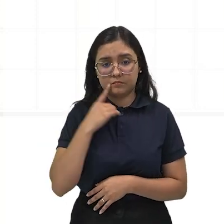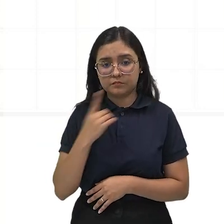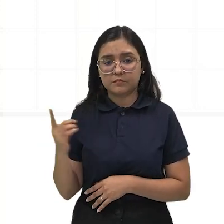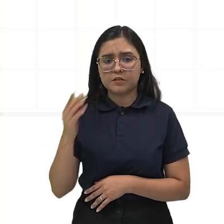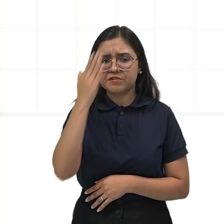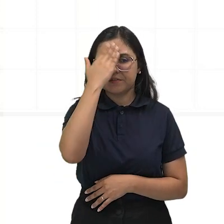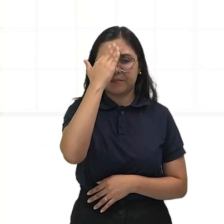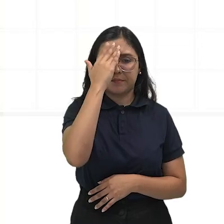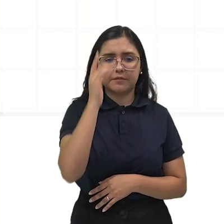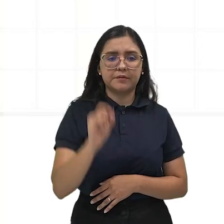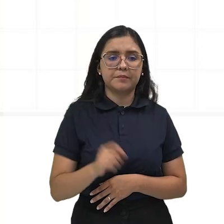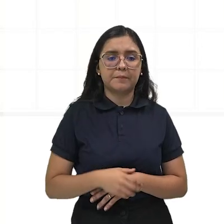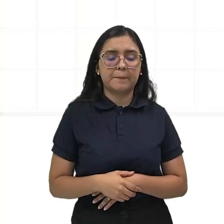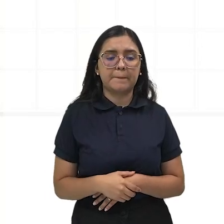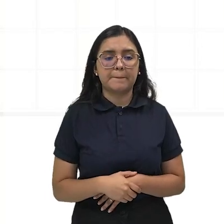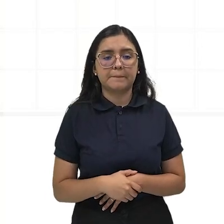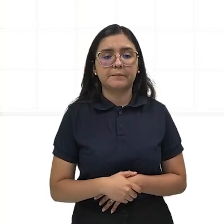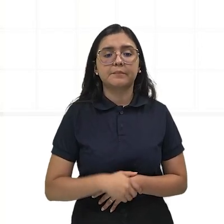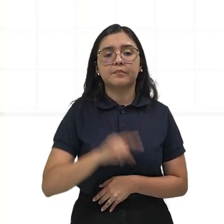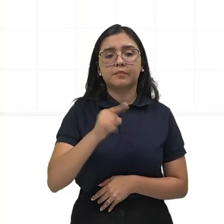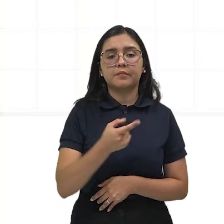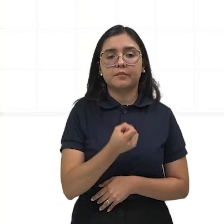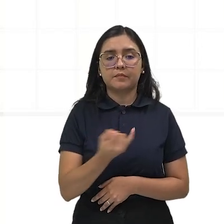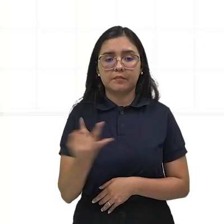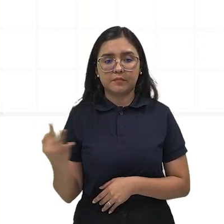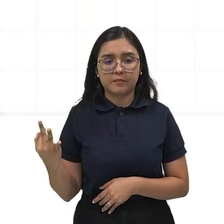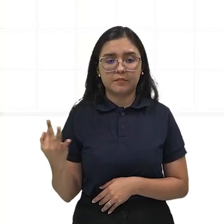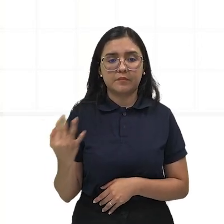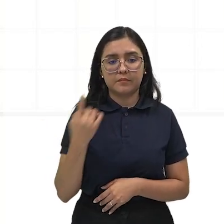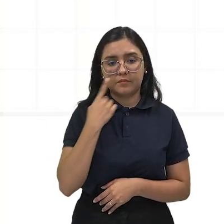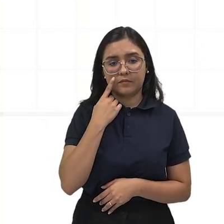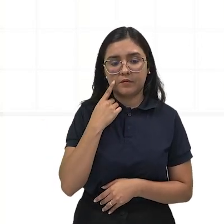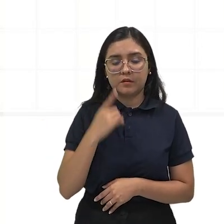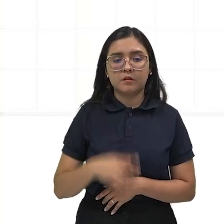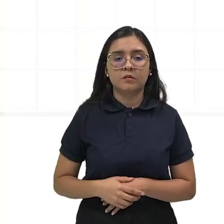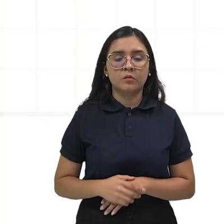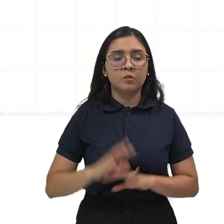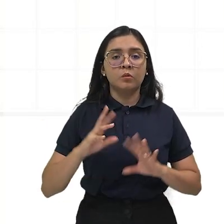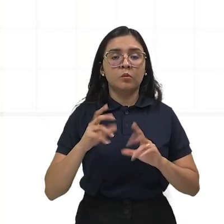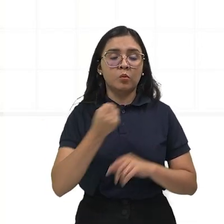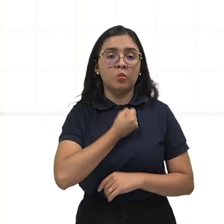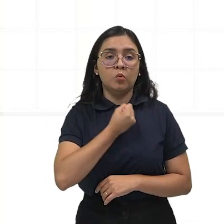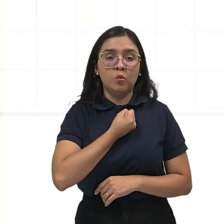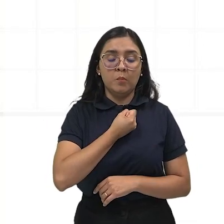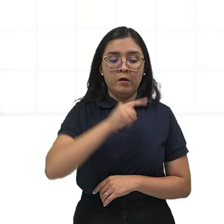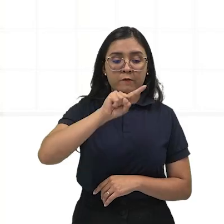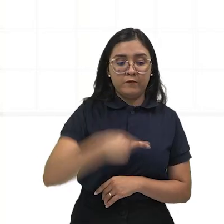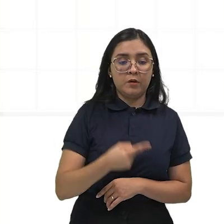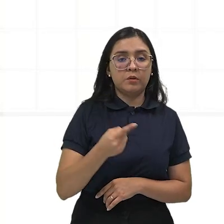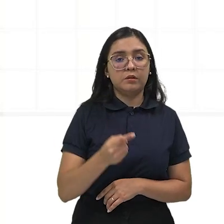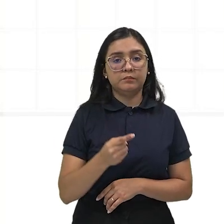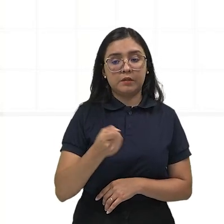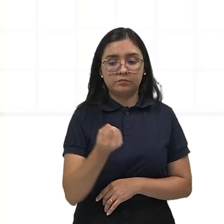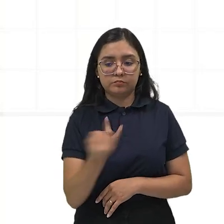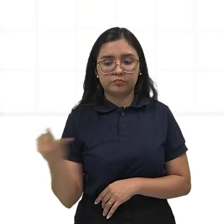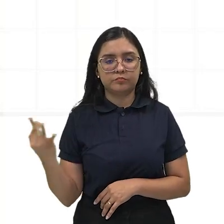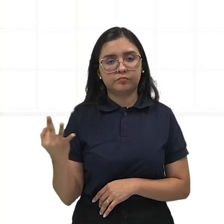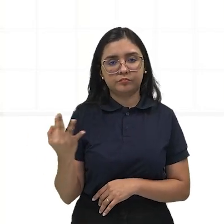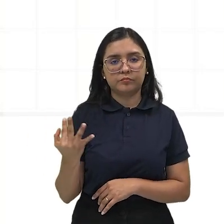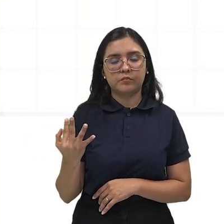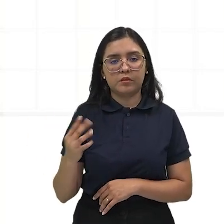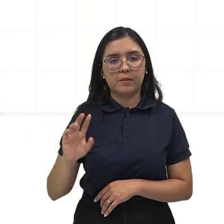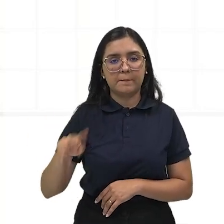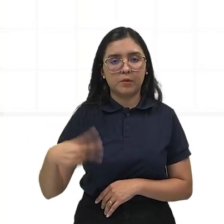nós já sabemos que a parte decimal, ó, é tudo que está depois da vírgula.